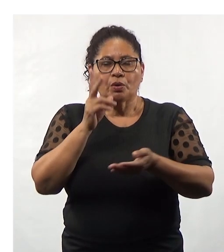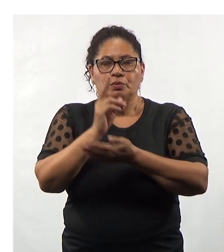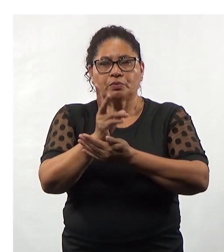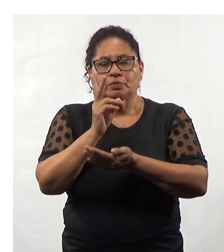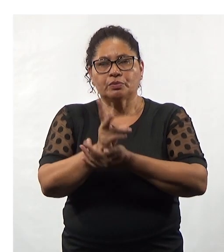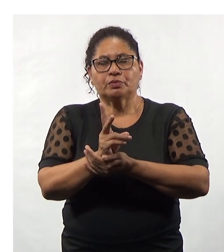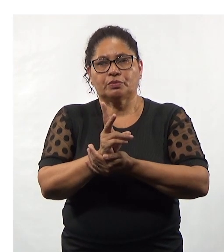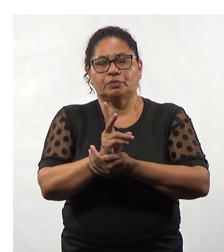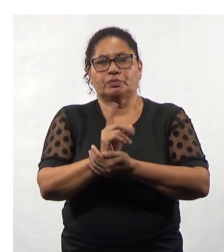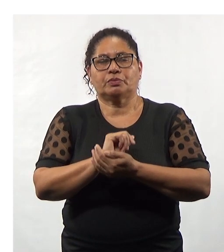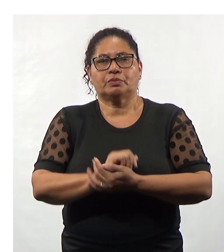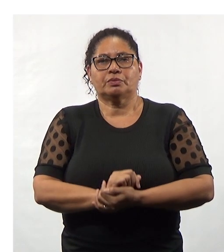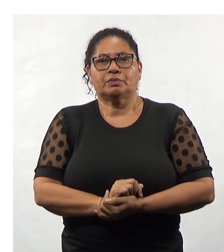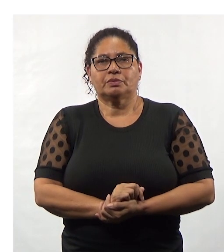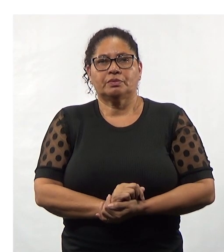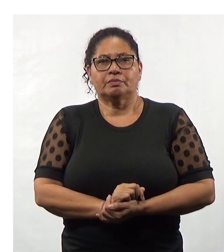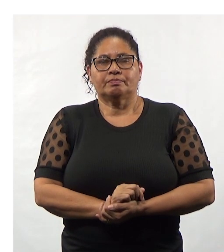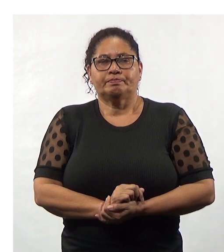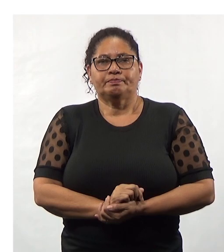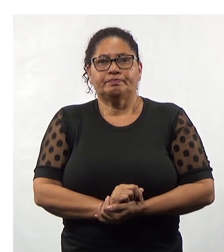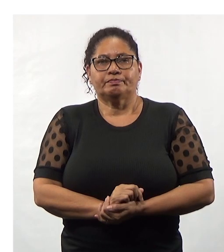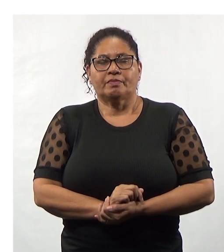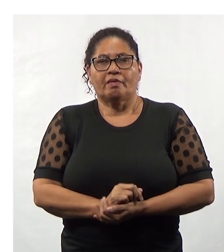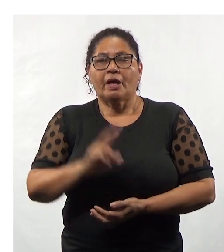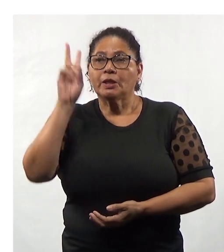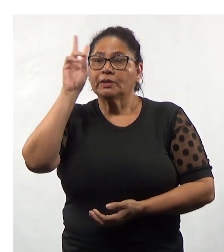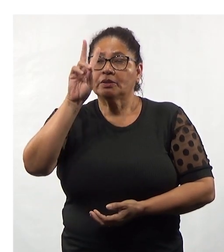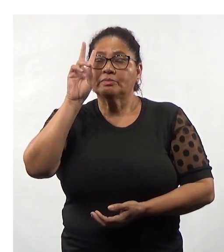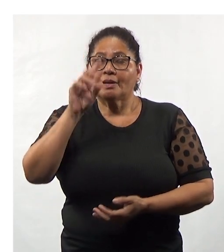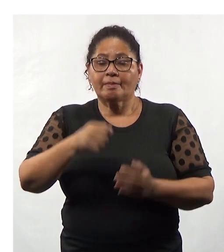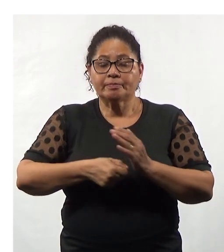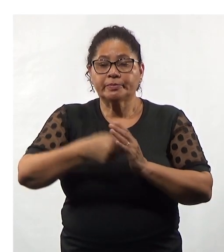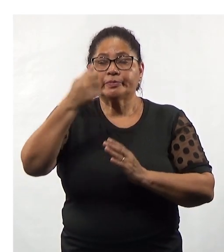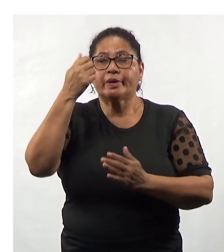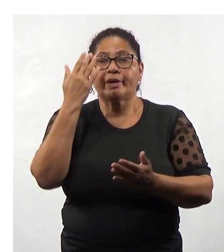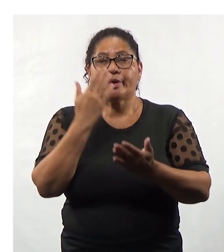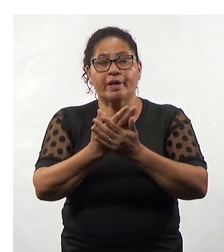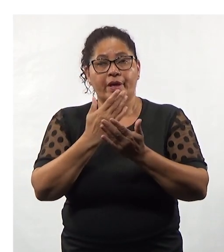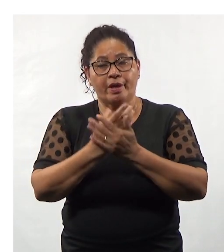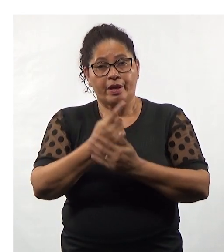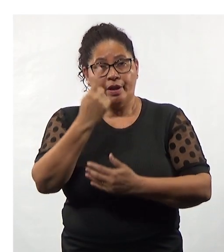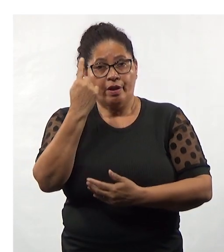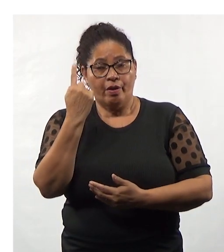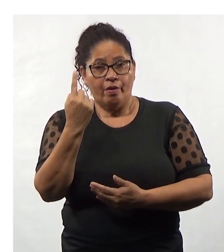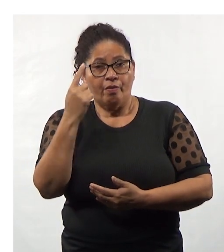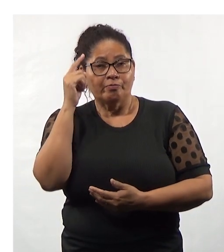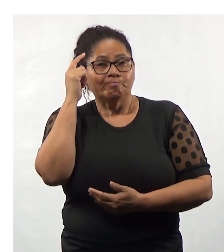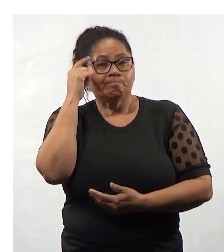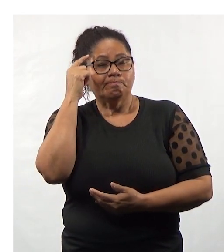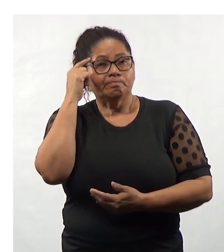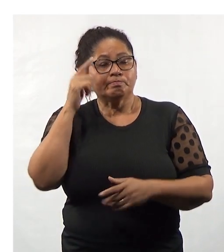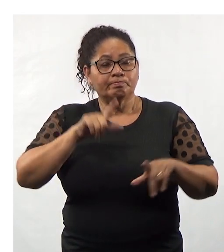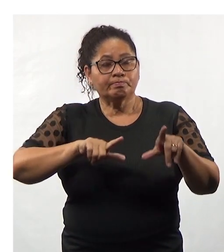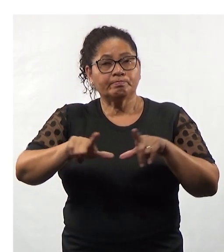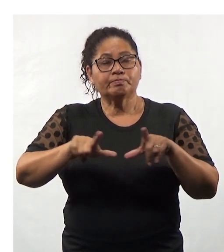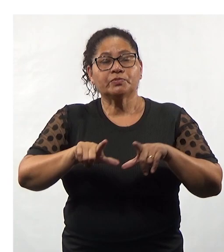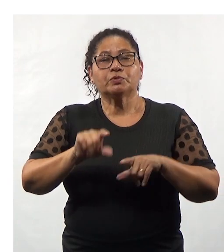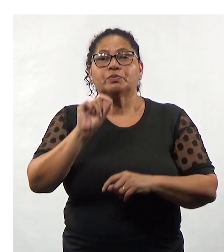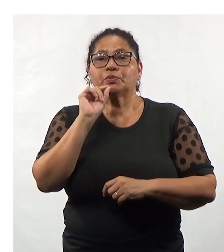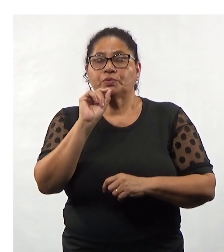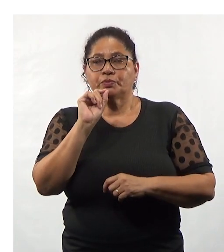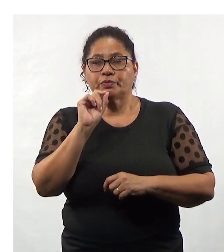Seguindo, vale relembrar da primeira aula, da aula 1, a ideia que a gente trabalhou